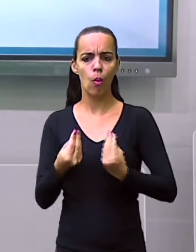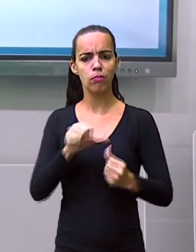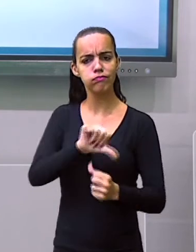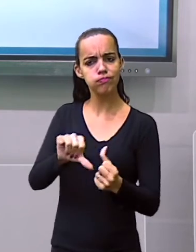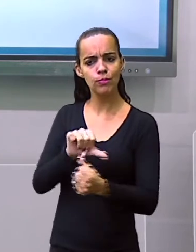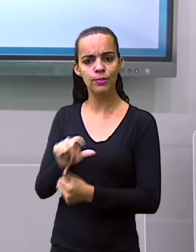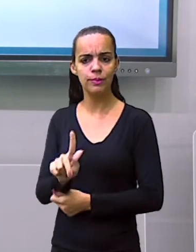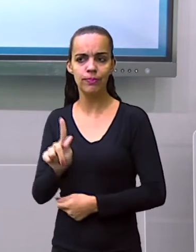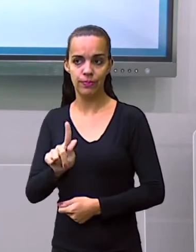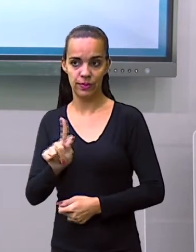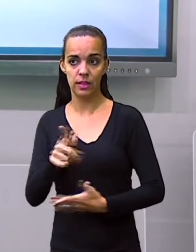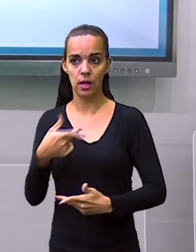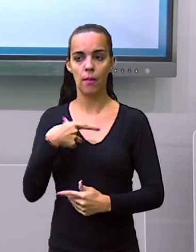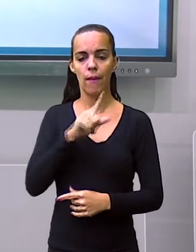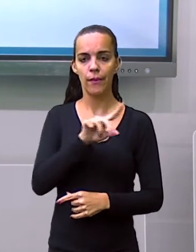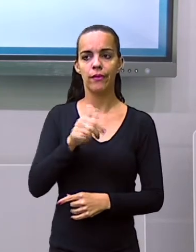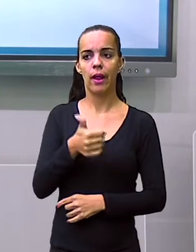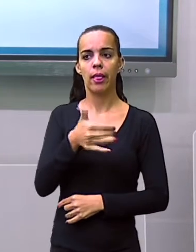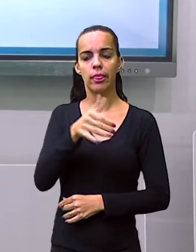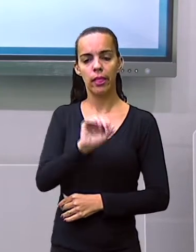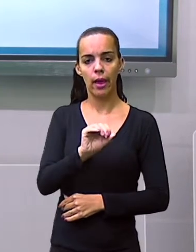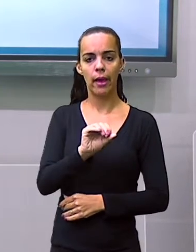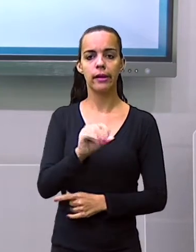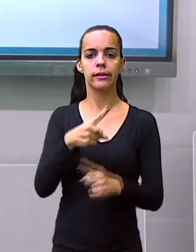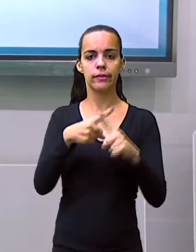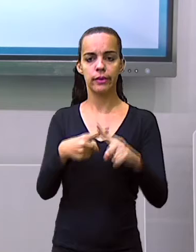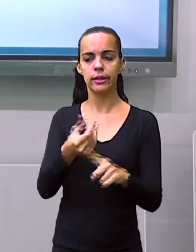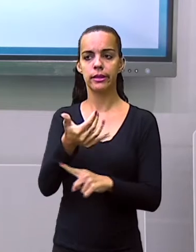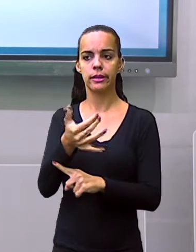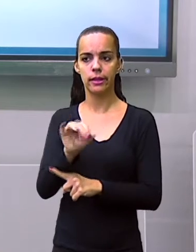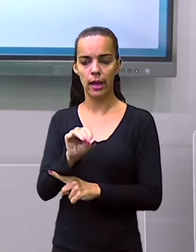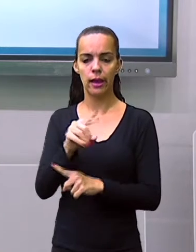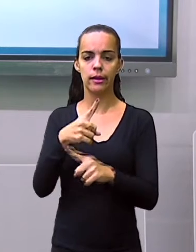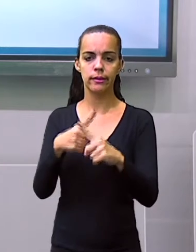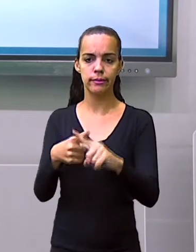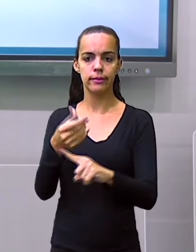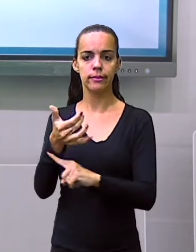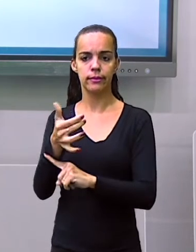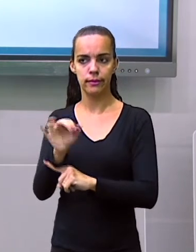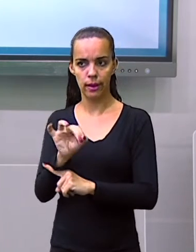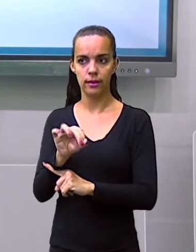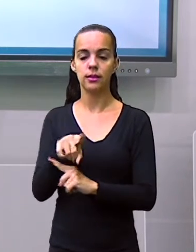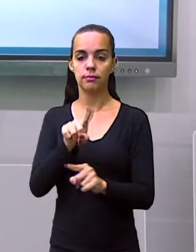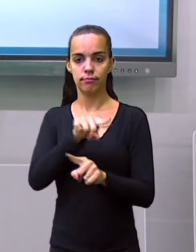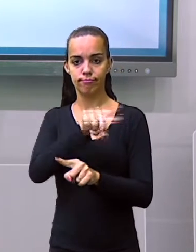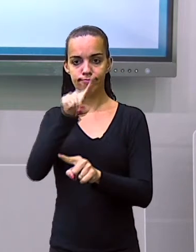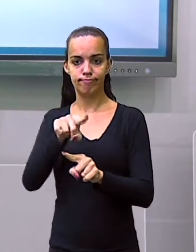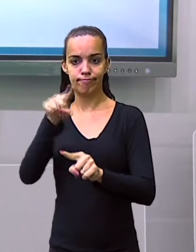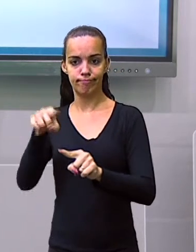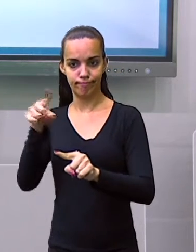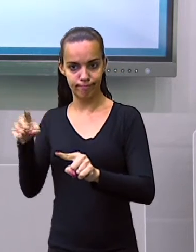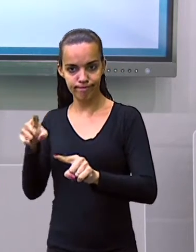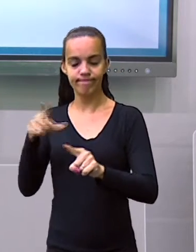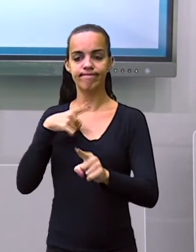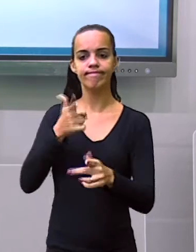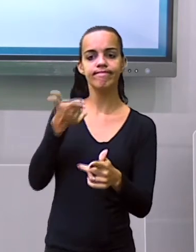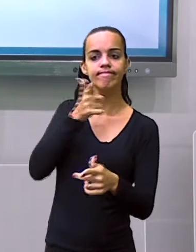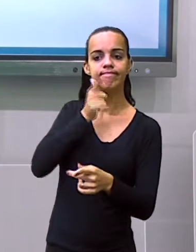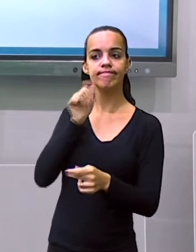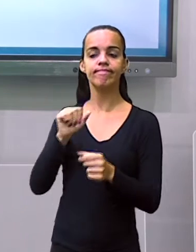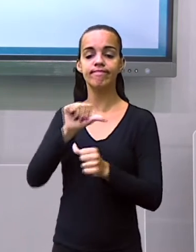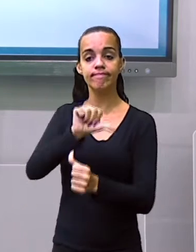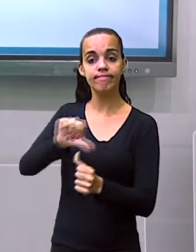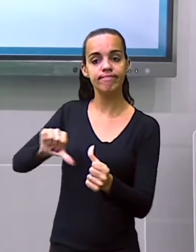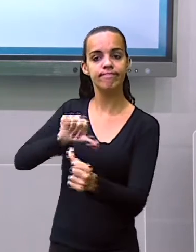dez vezes dez vezes dez eu vou explicar pô New da mesma forma se eu for